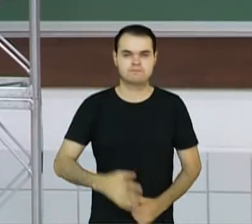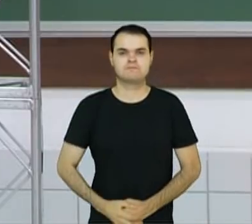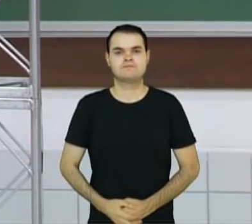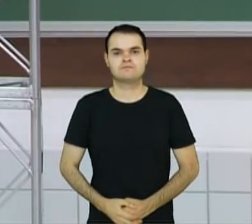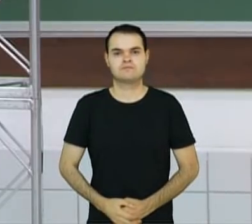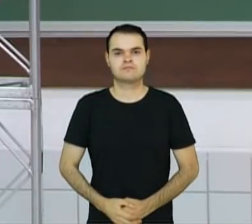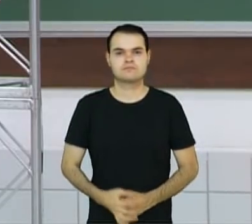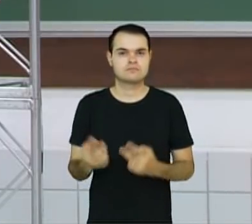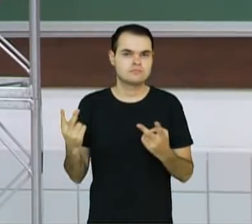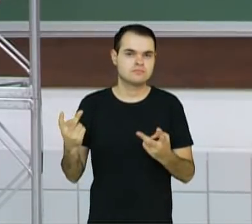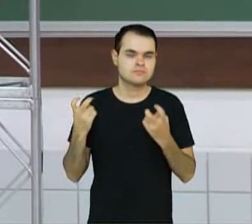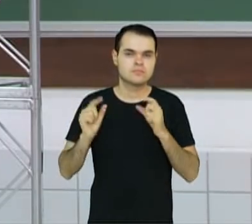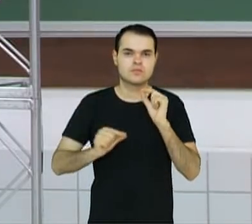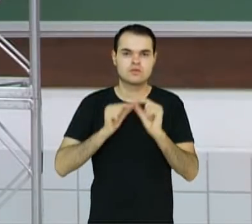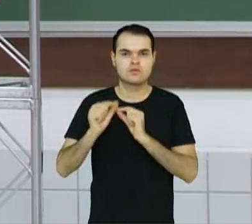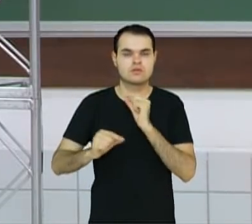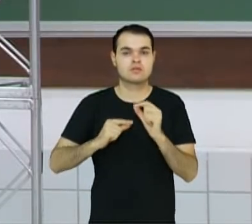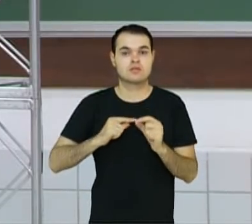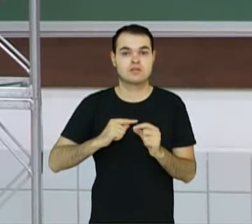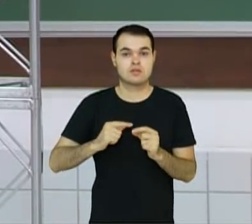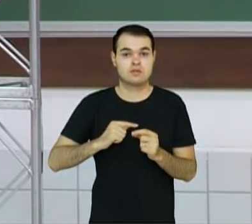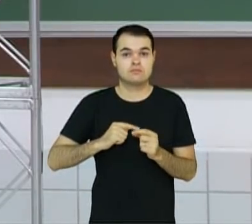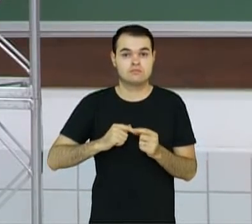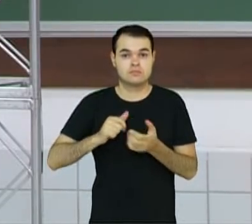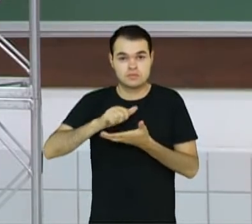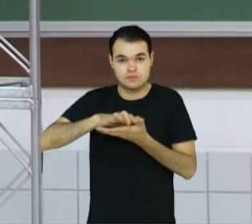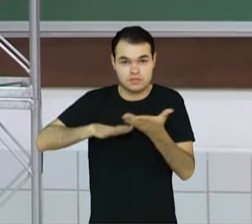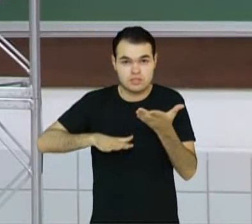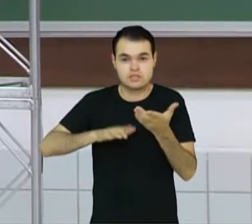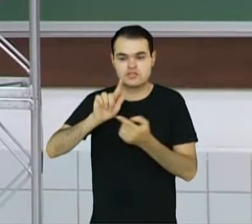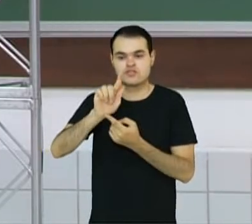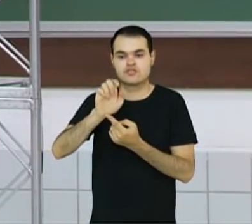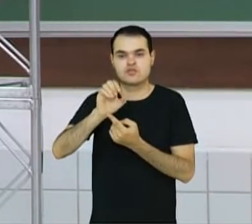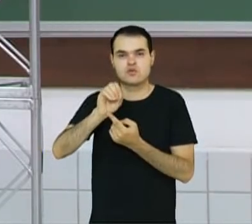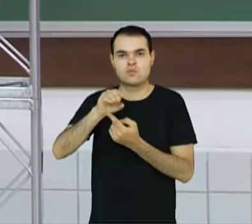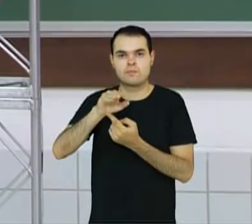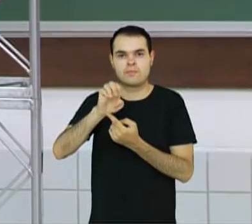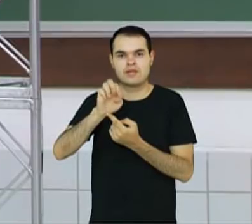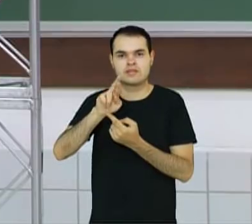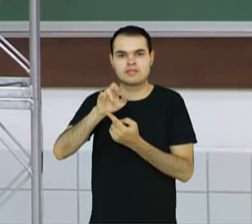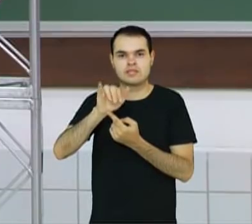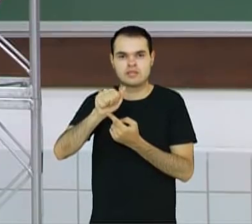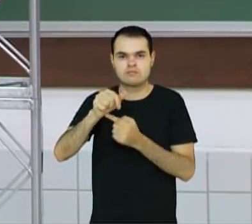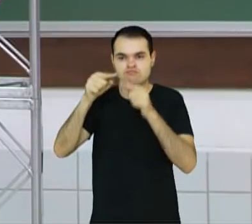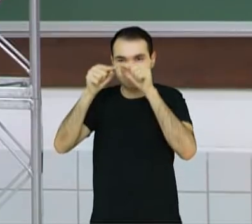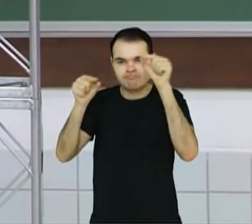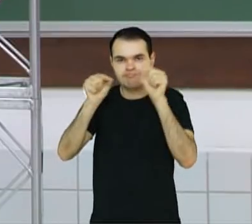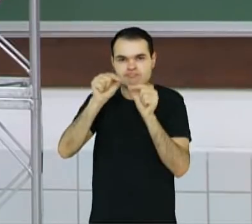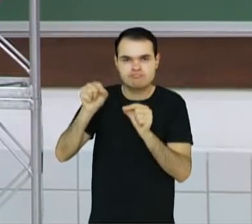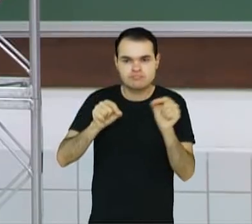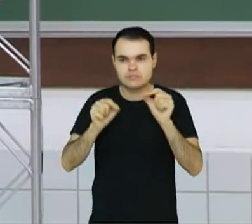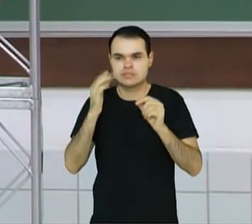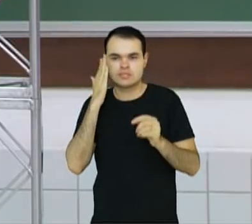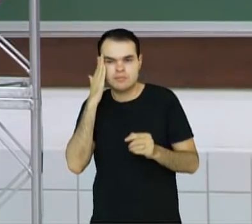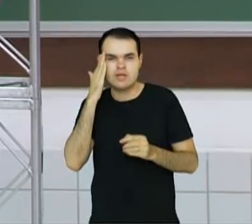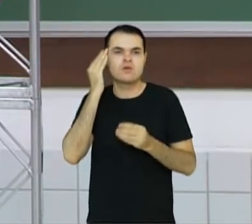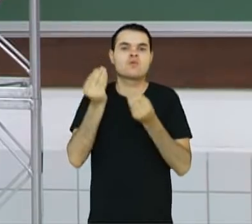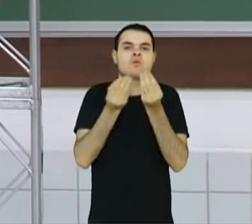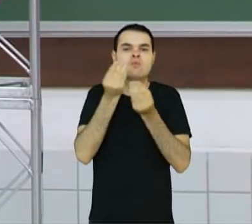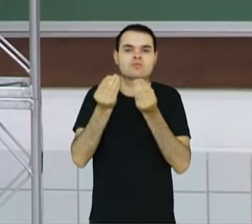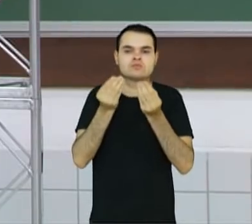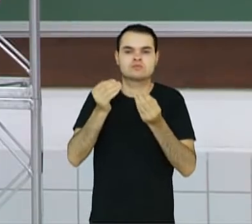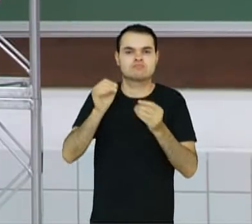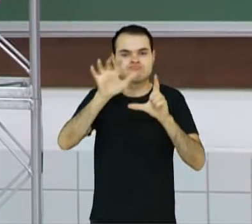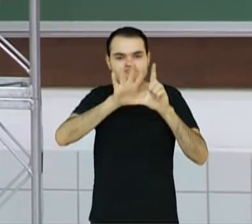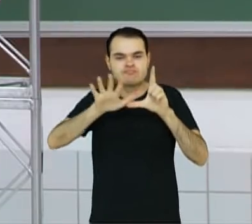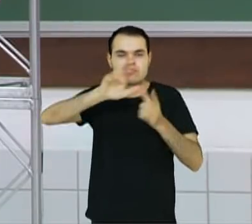perceba que um exercício de geometria ele pode ser resolvido de várias maneiras, quando você tem domínio das diversas características das figuras que